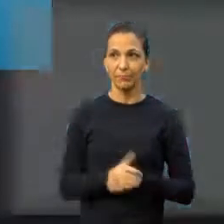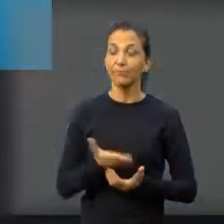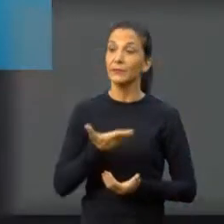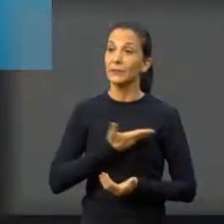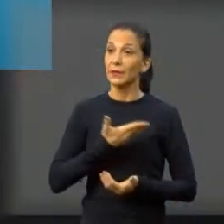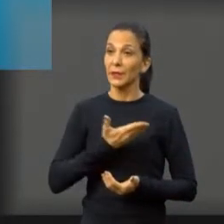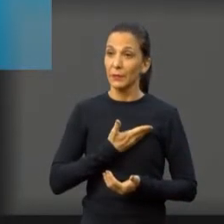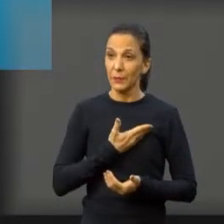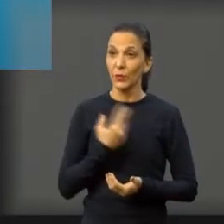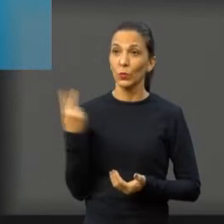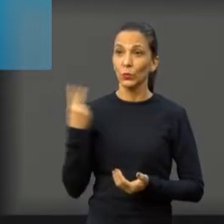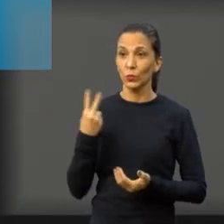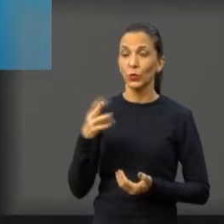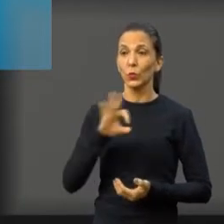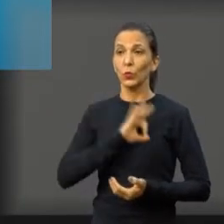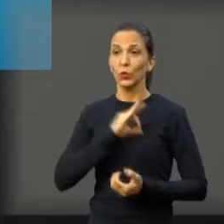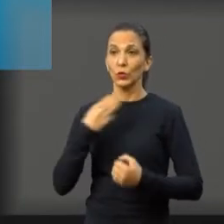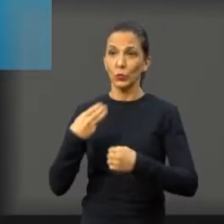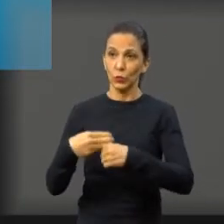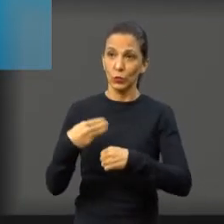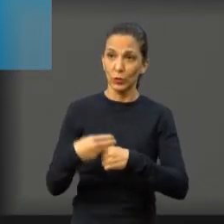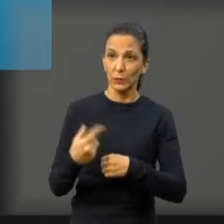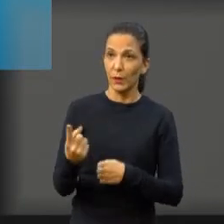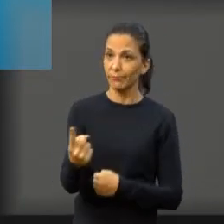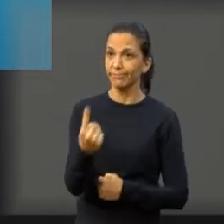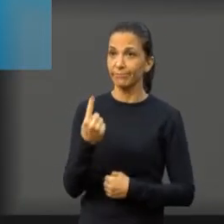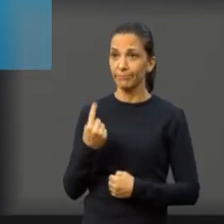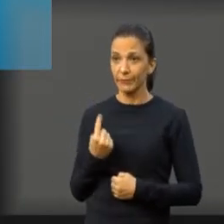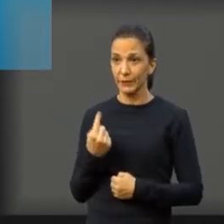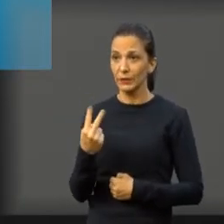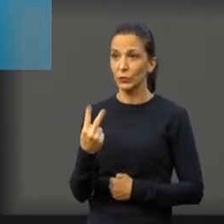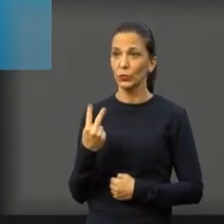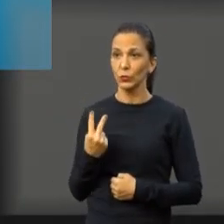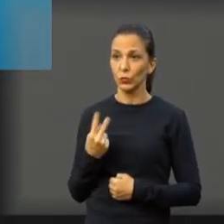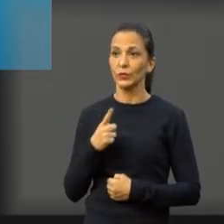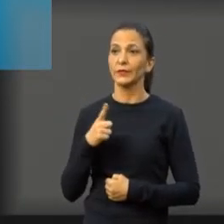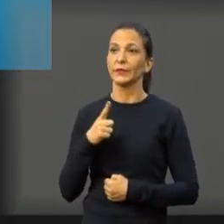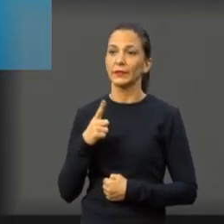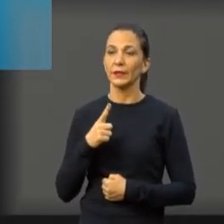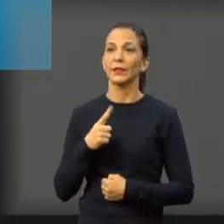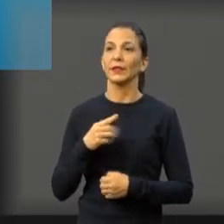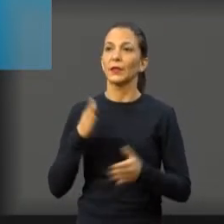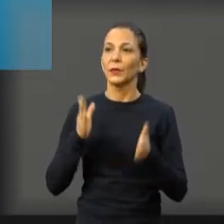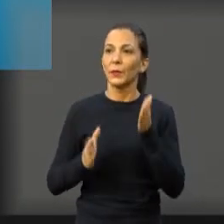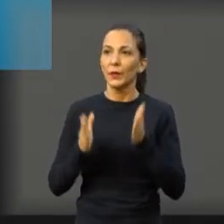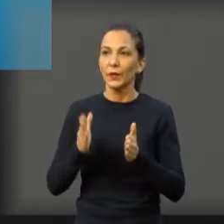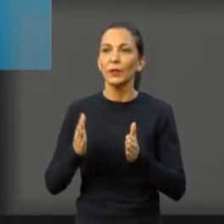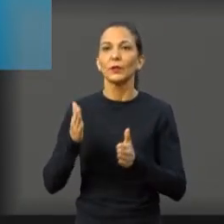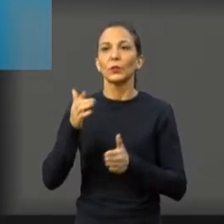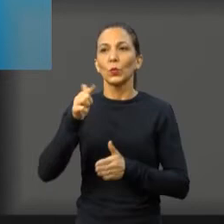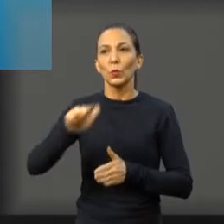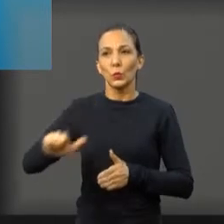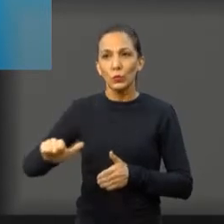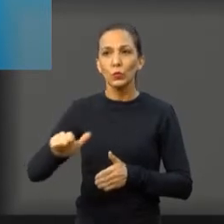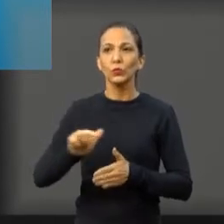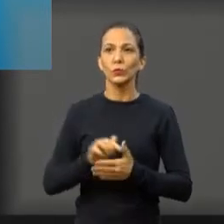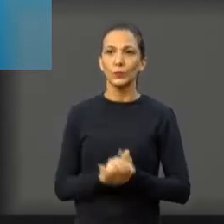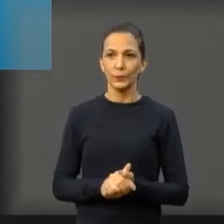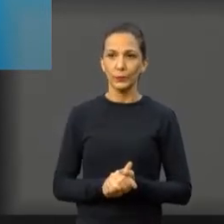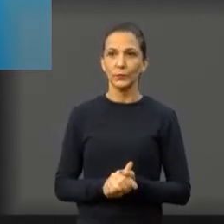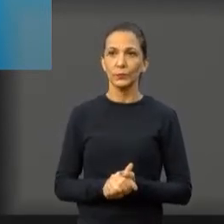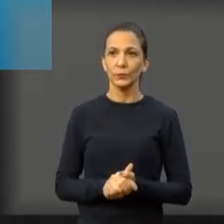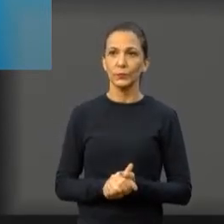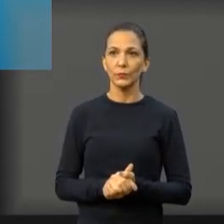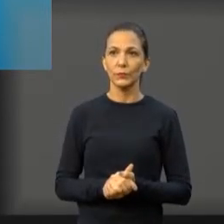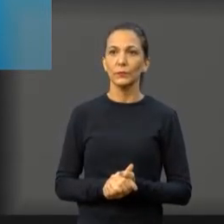amigos o Ribas Magalhães a guarda municipal que estiveram aqui presente com a gente e o nosso mandato ele continua pode passar